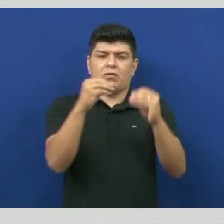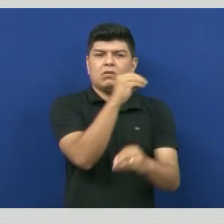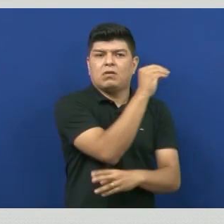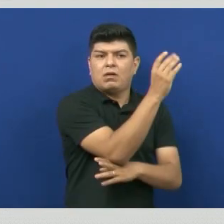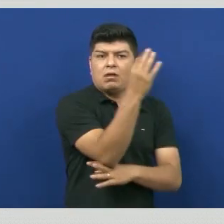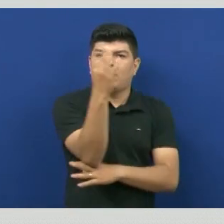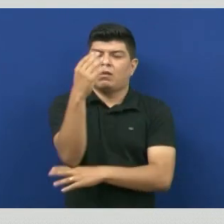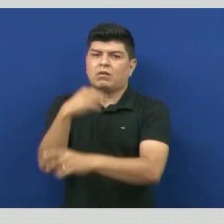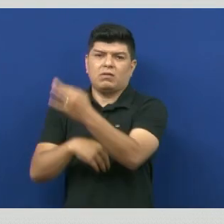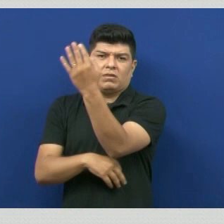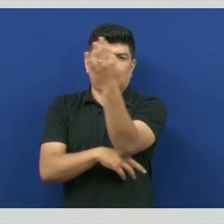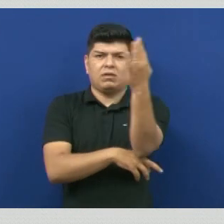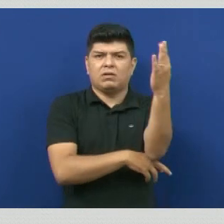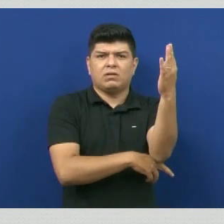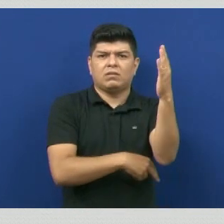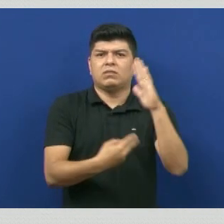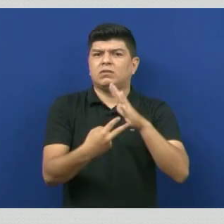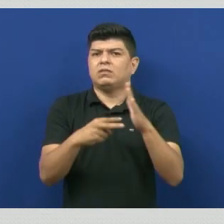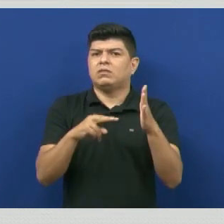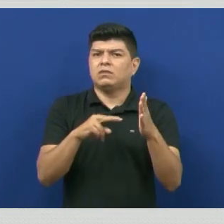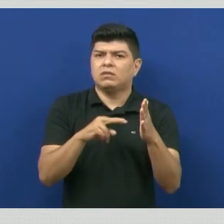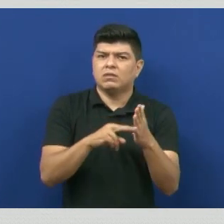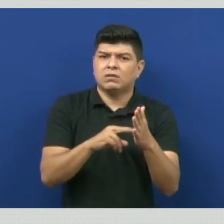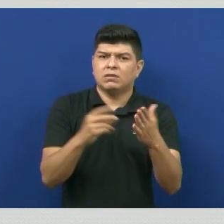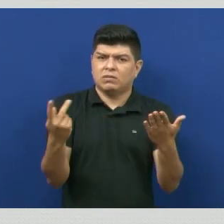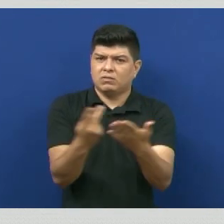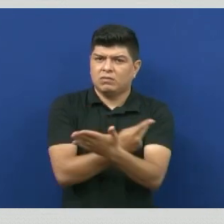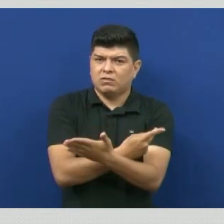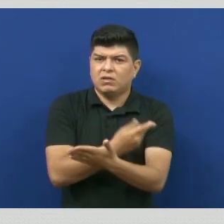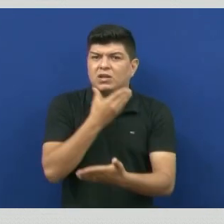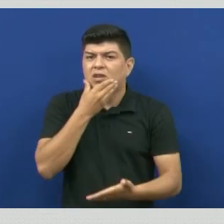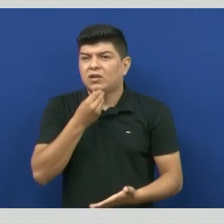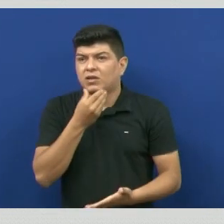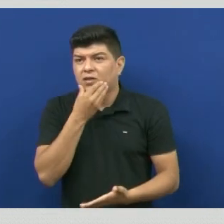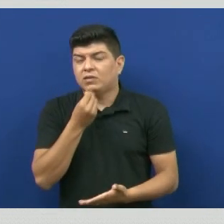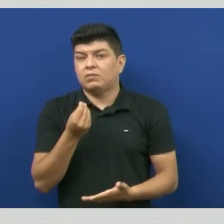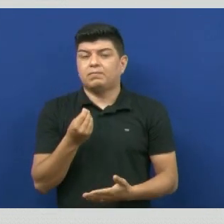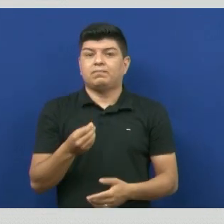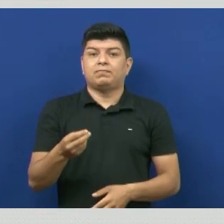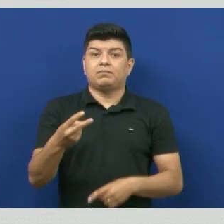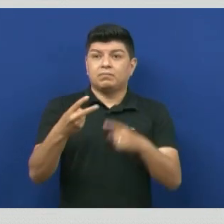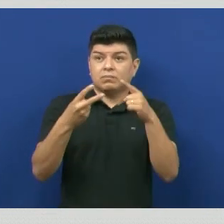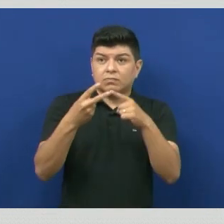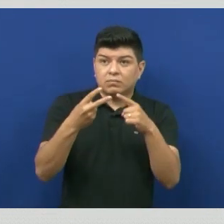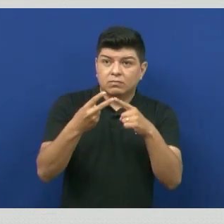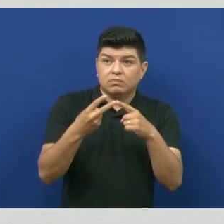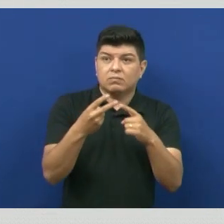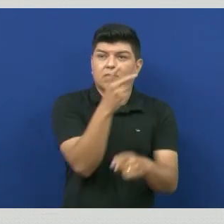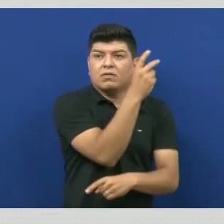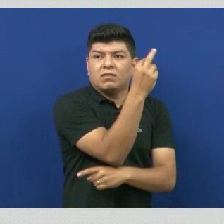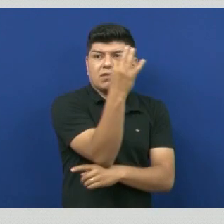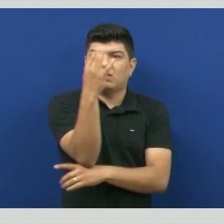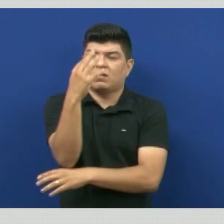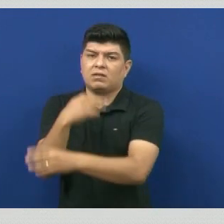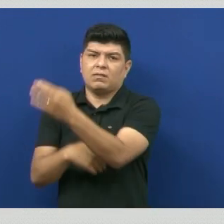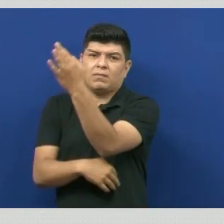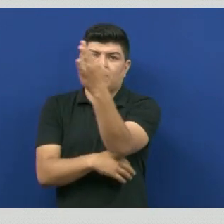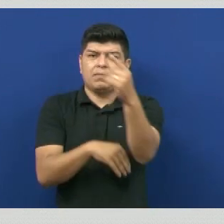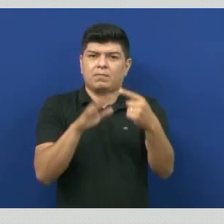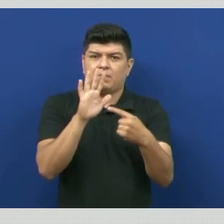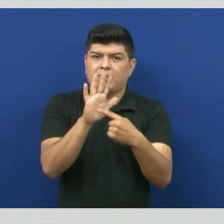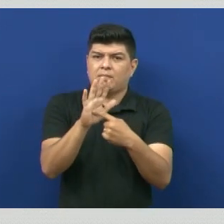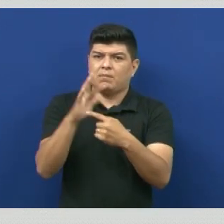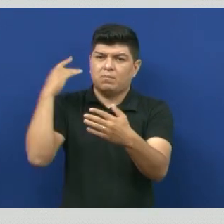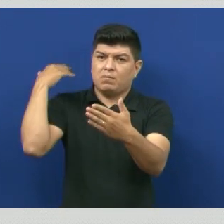paisagem resulta da transformação ocasionada pela ação humana. 2. A paisagem expressa a história